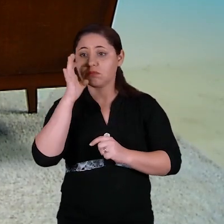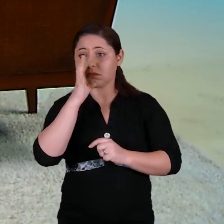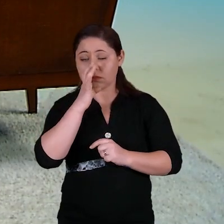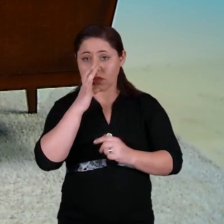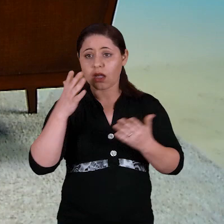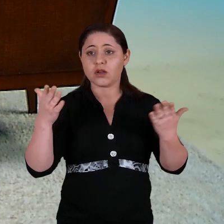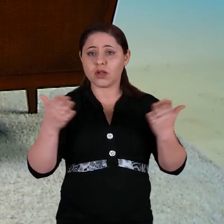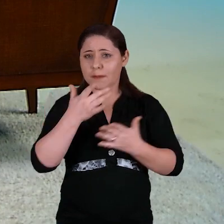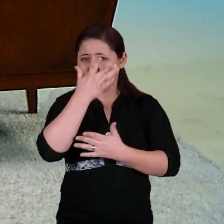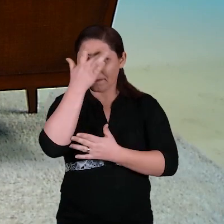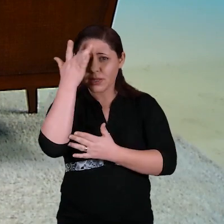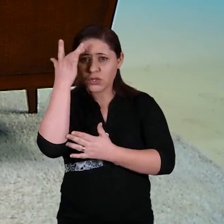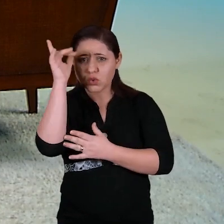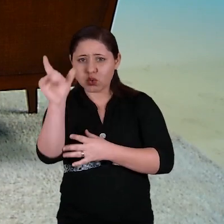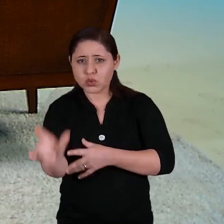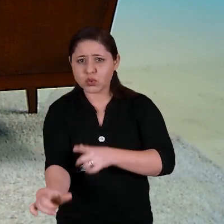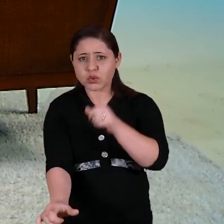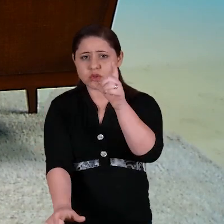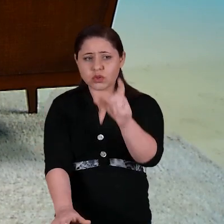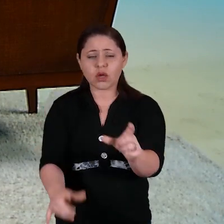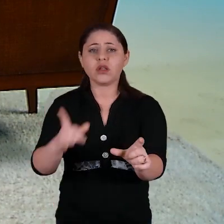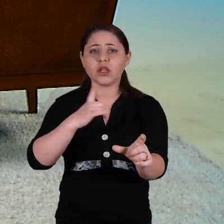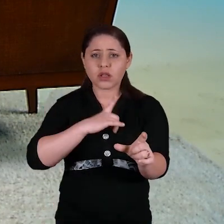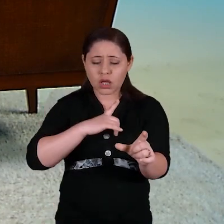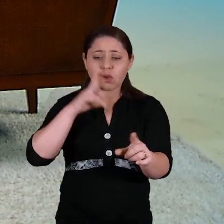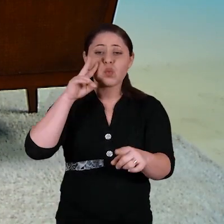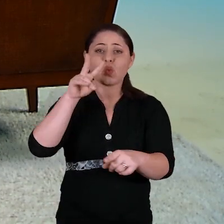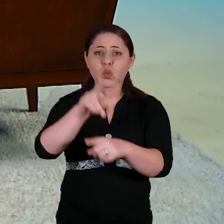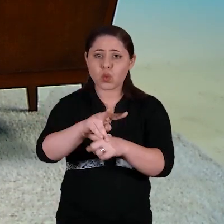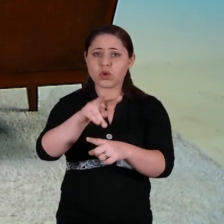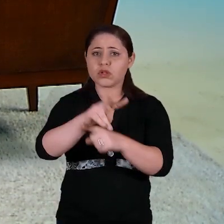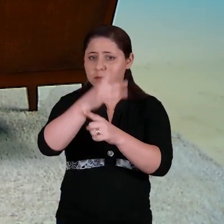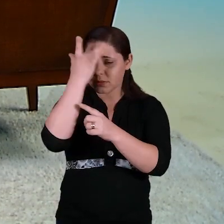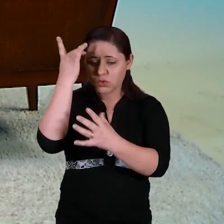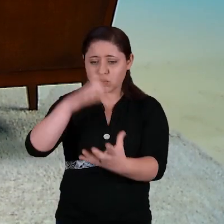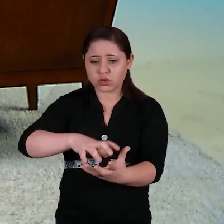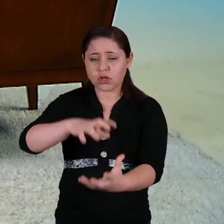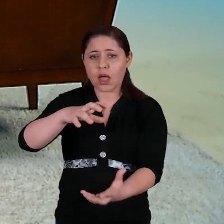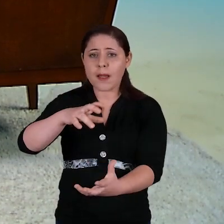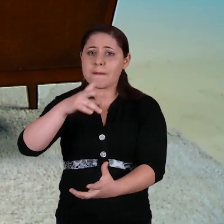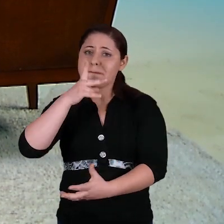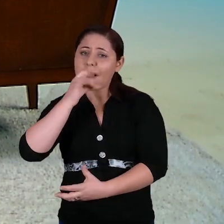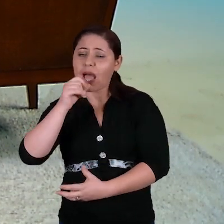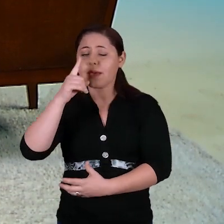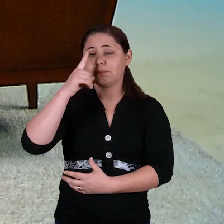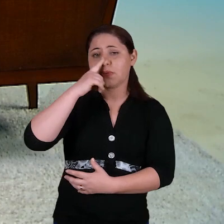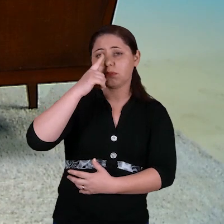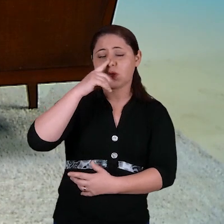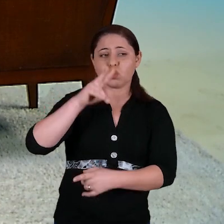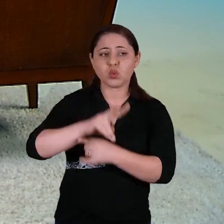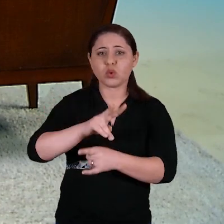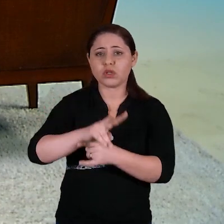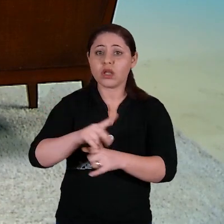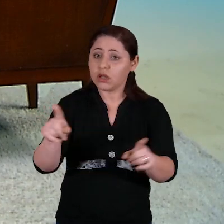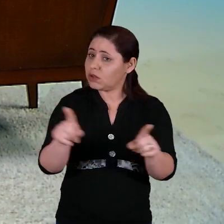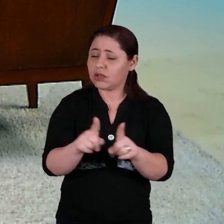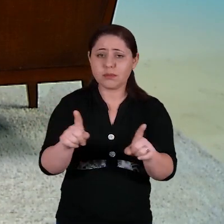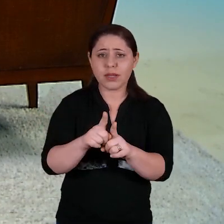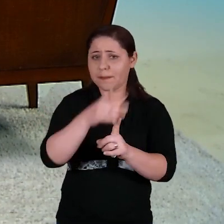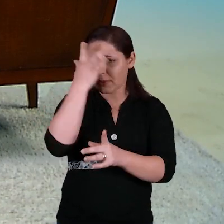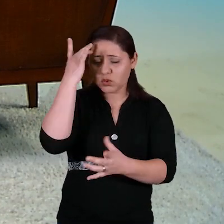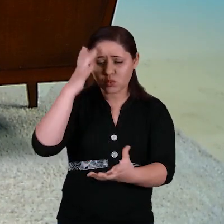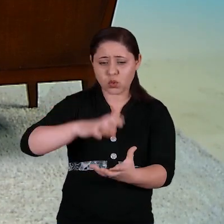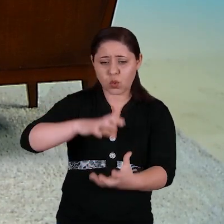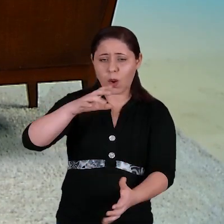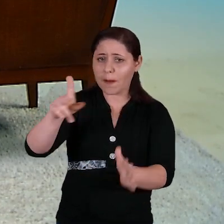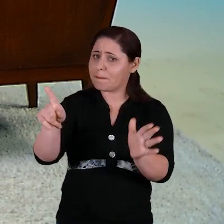telespectadores, para as pessoas que têm e cuidam de idosos, né? Tem mãe, pai, cuidam desses idosos, ou para os próprios idosos, né?